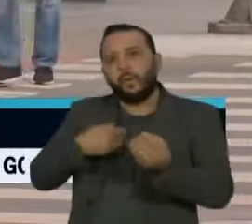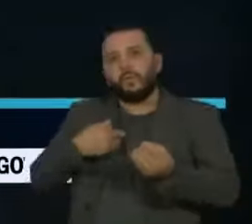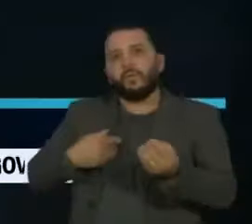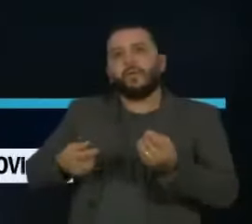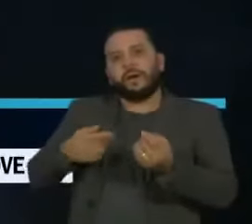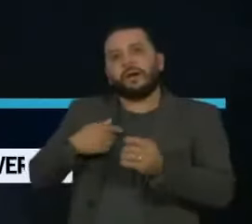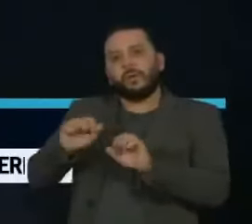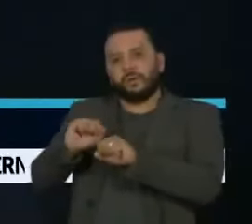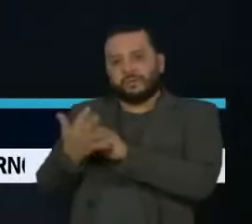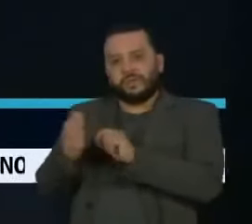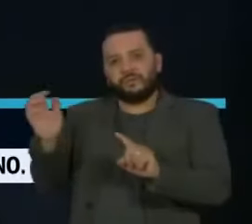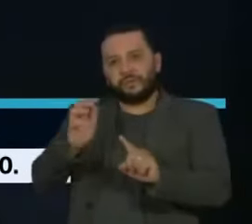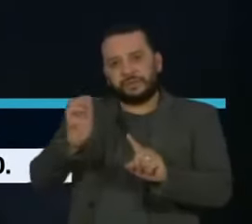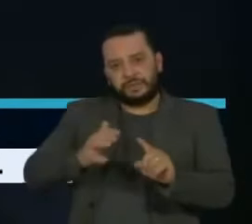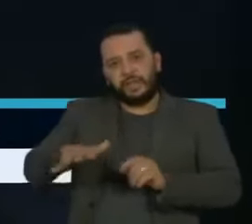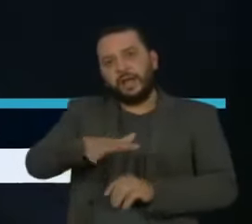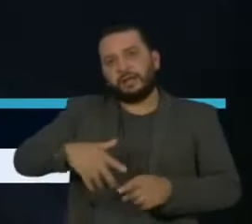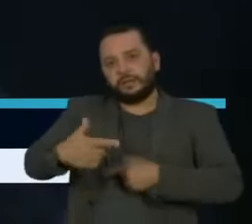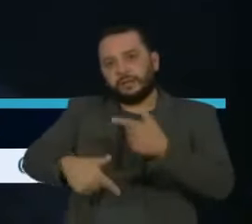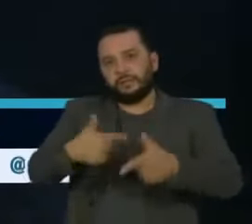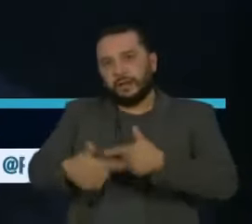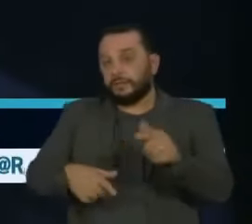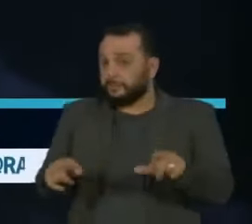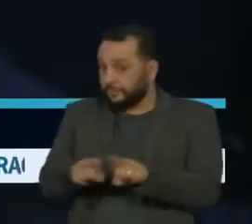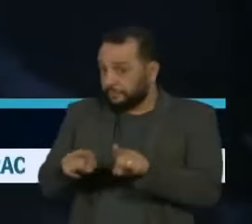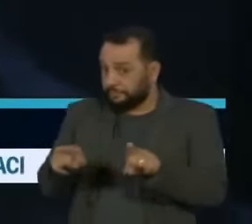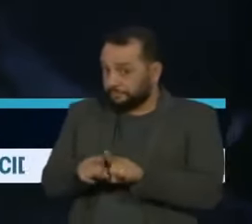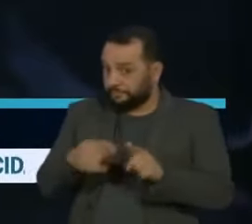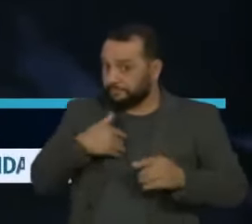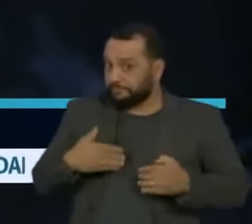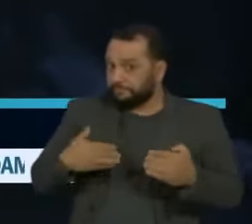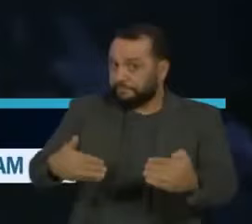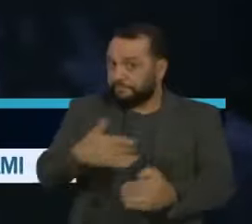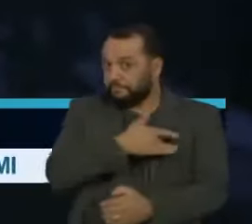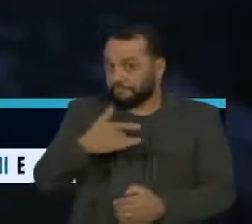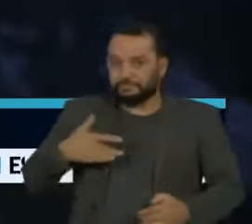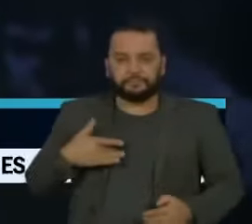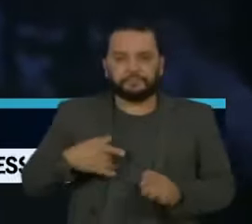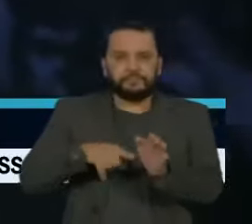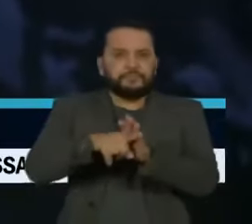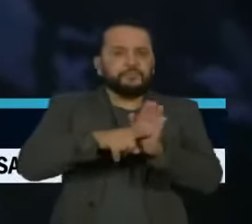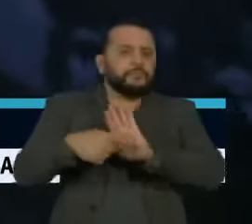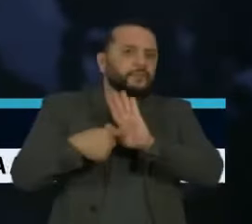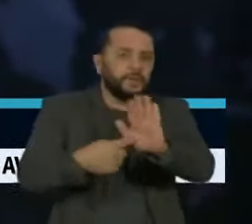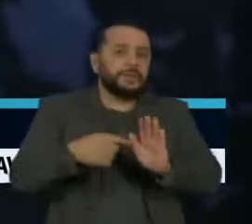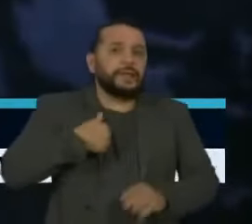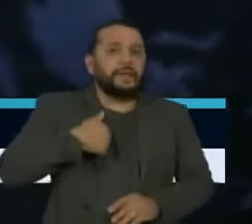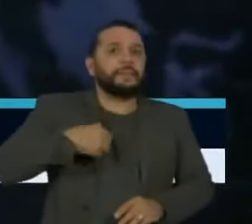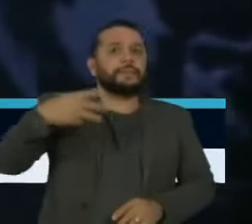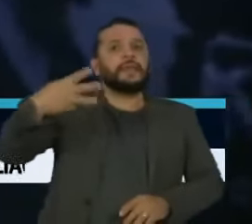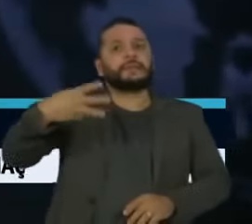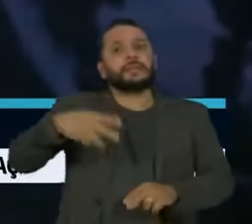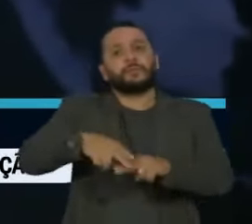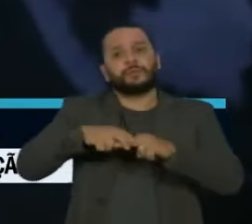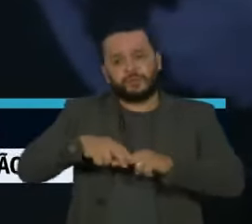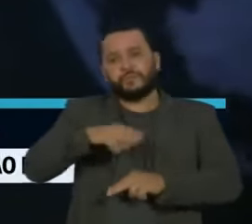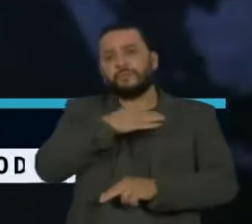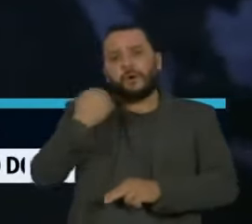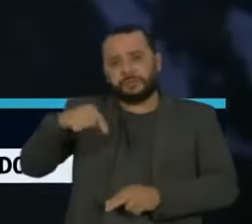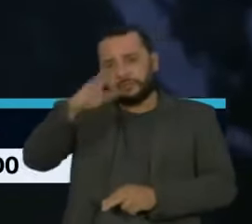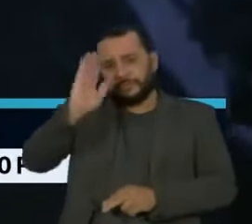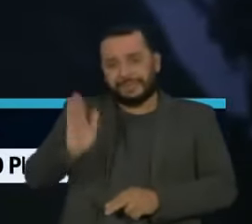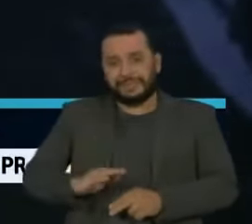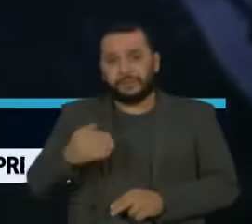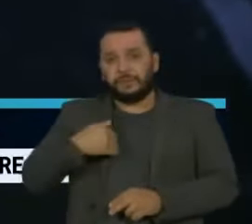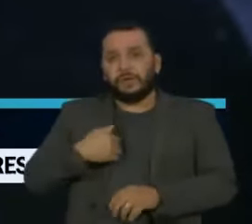trabalho. Levantamento do Ministério da Saúde mostra que a Covid-19 já é a terceira causa de morte no Brasil. A